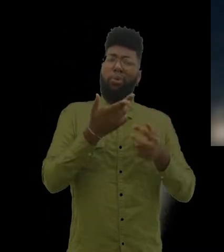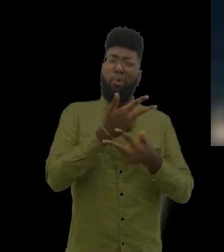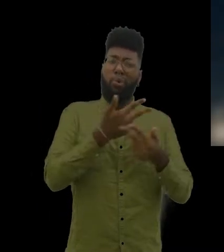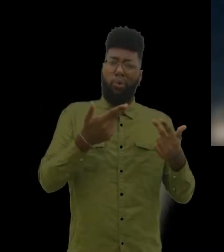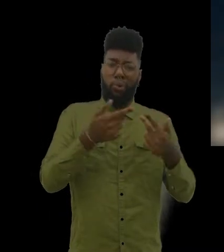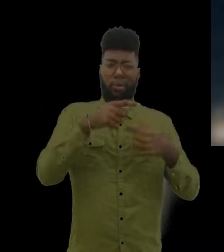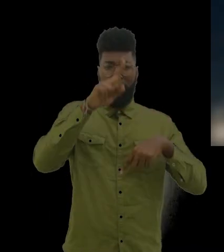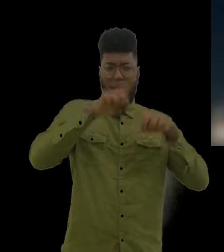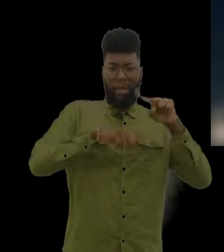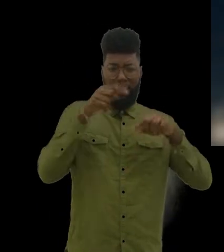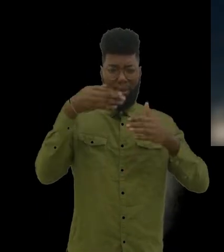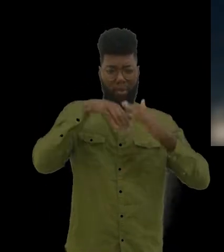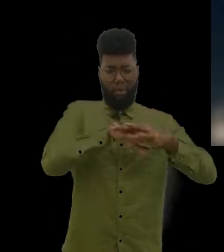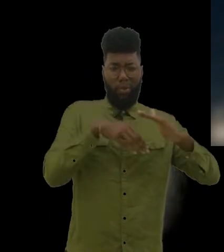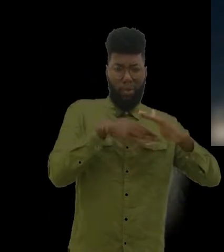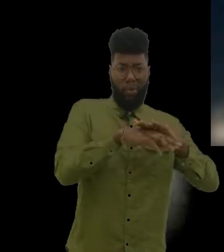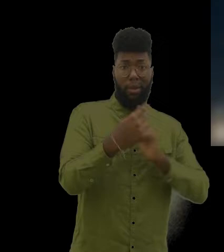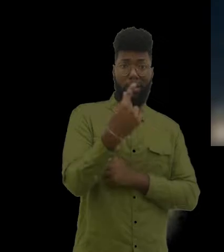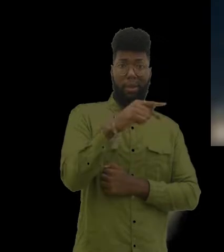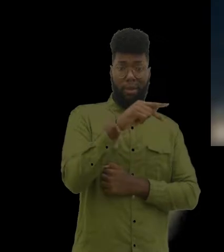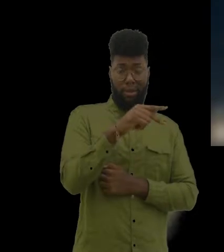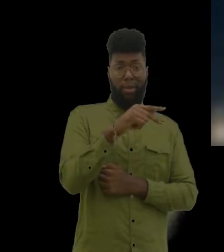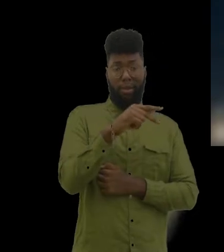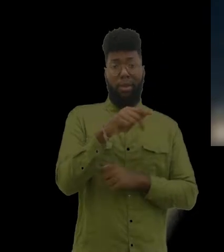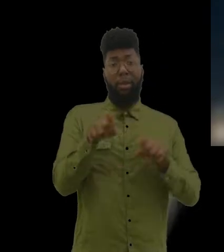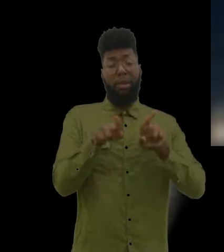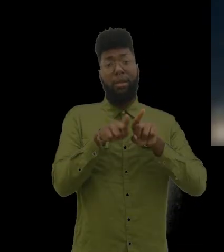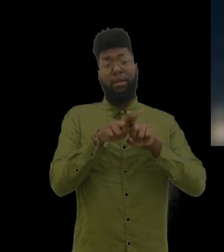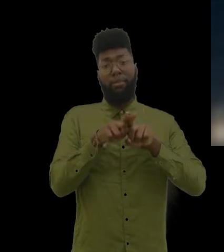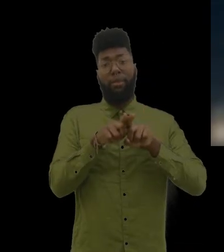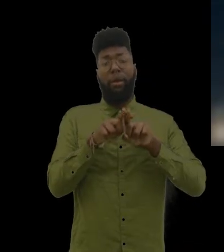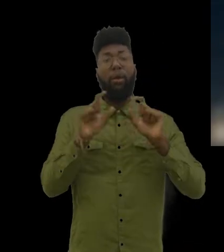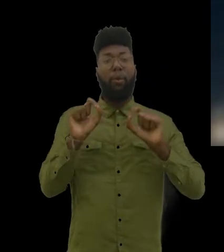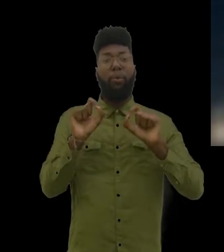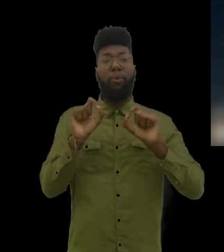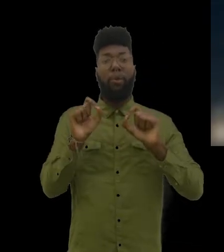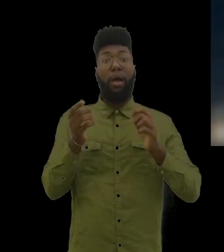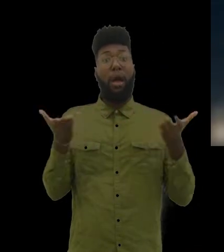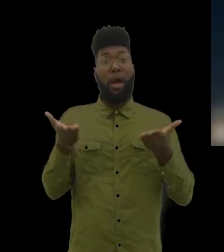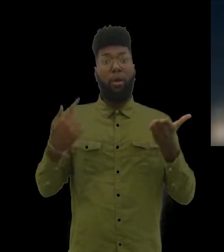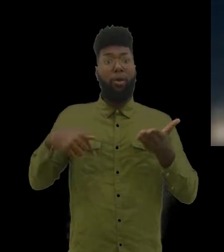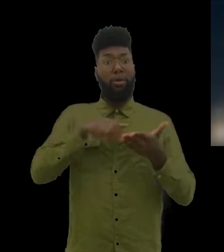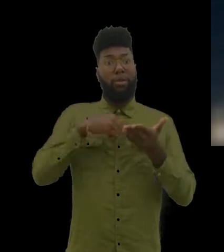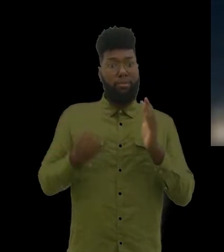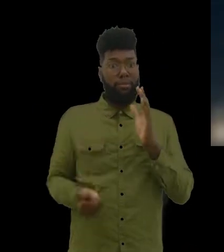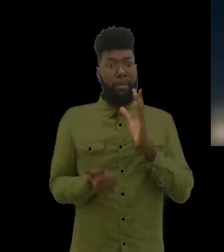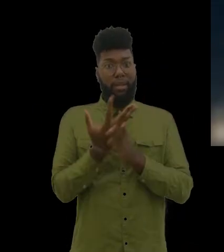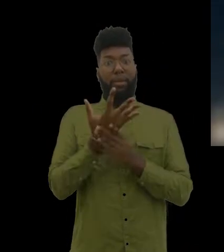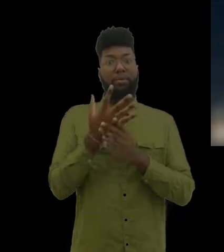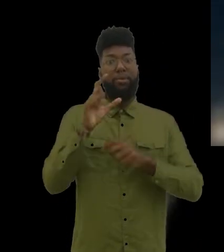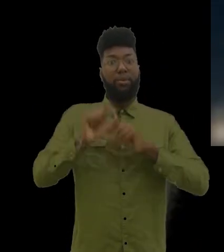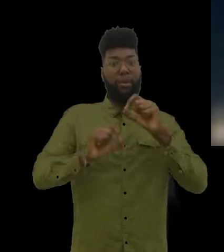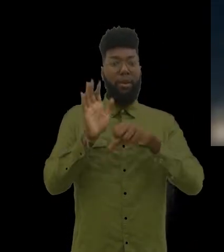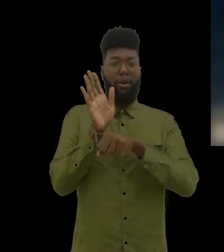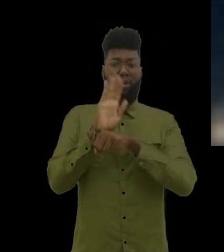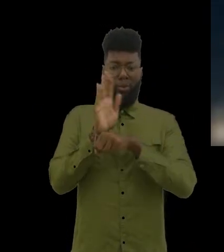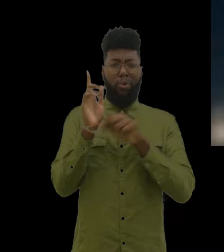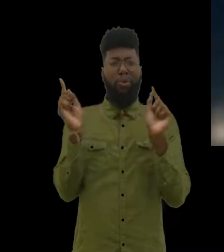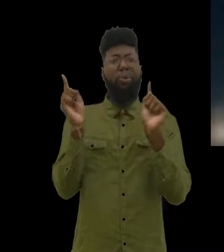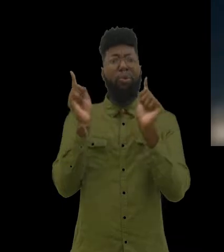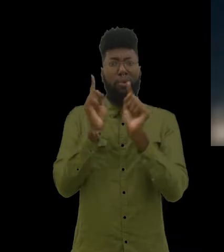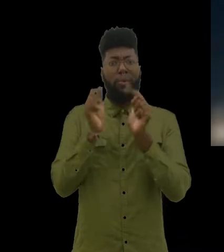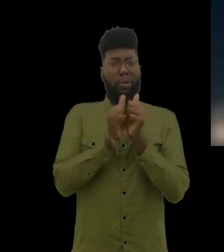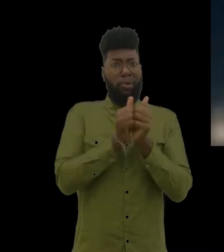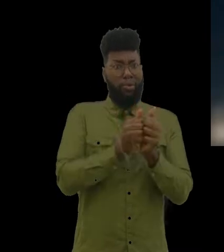aí do audiovisual e do jornalismo, das meninas que ingressaram agora, a gente também vai produzir um documentário lá, né? Então isso tudo está